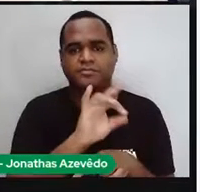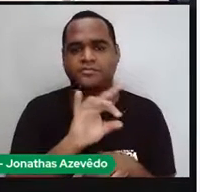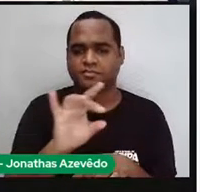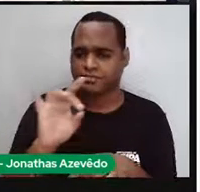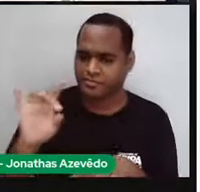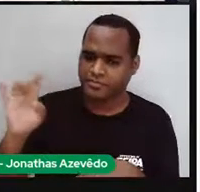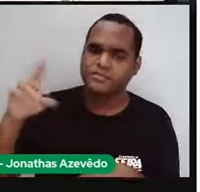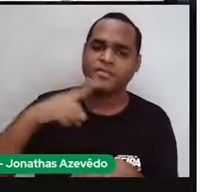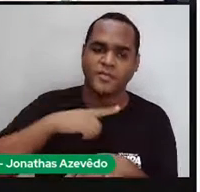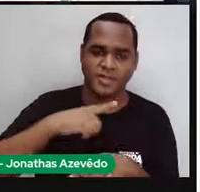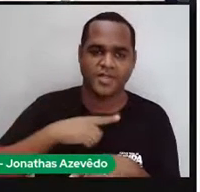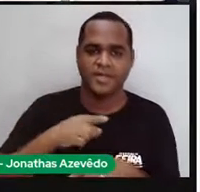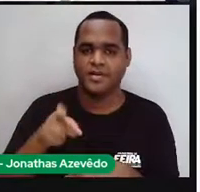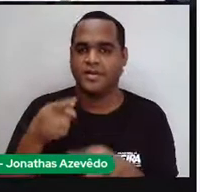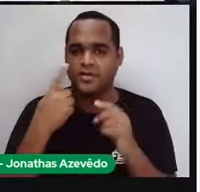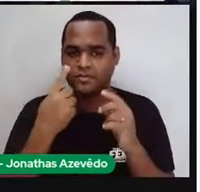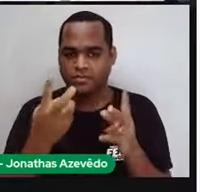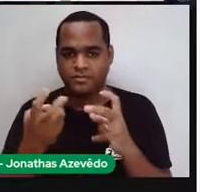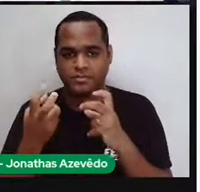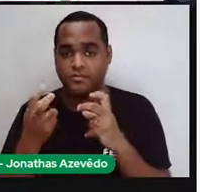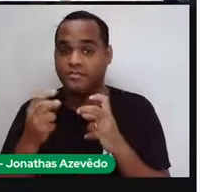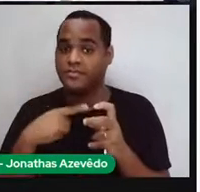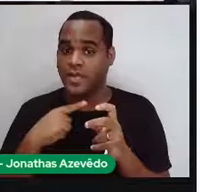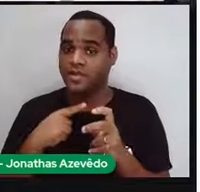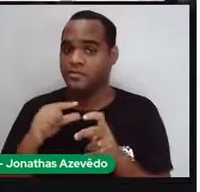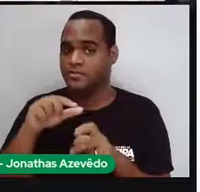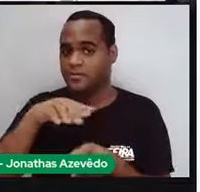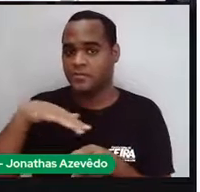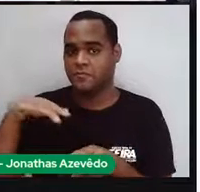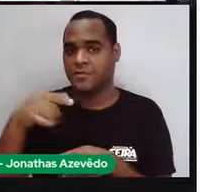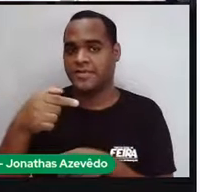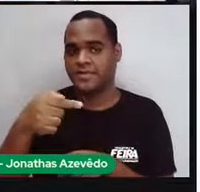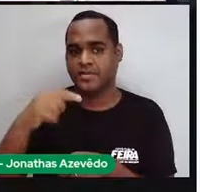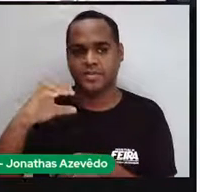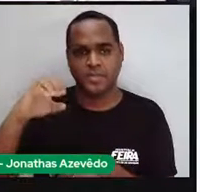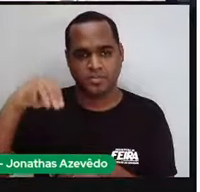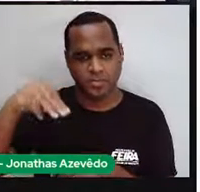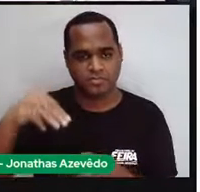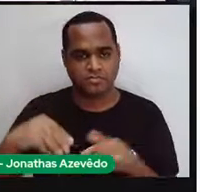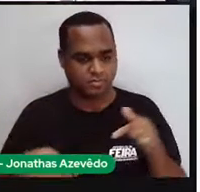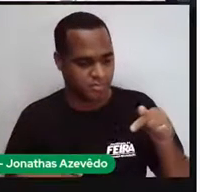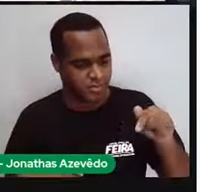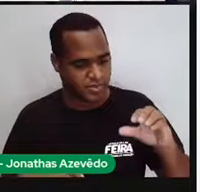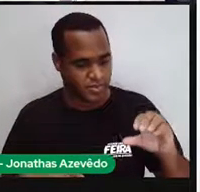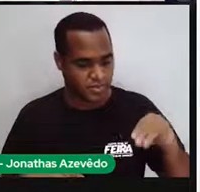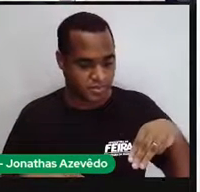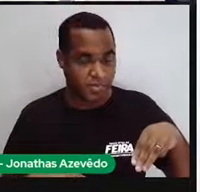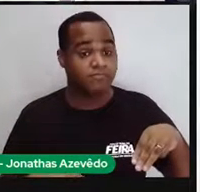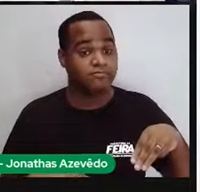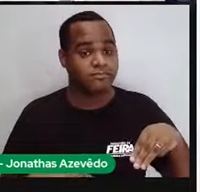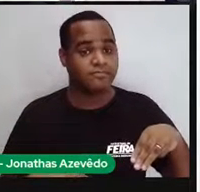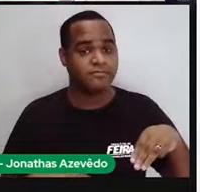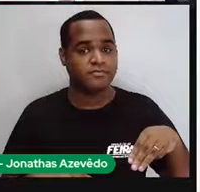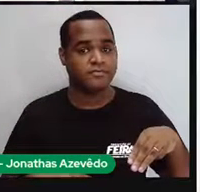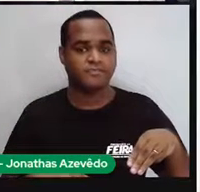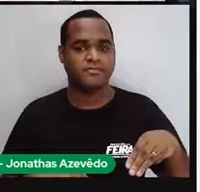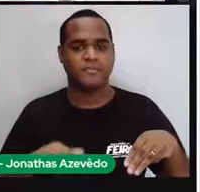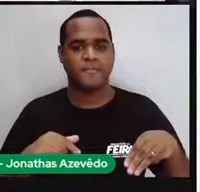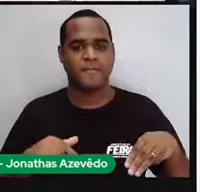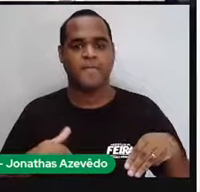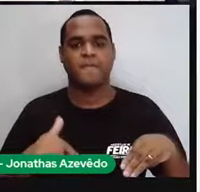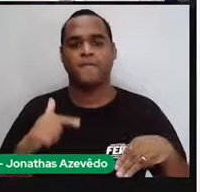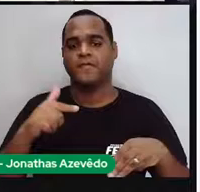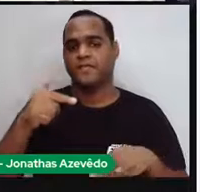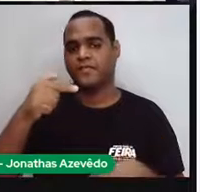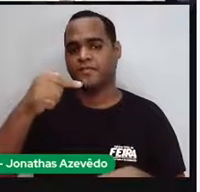e veja a imagem que as dimensões tem medidas 7cm Então tá aqui o cartão né a imagem